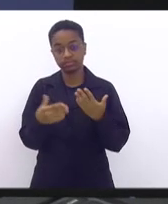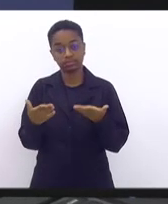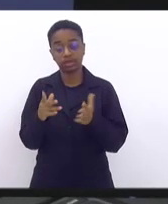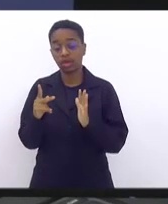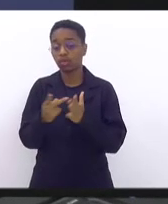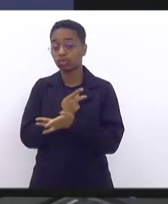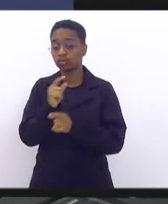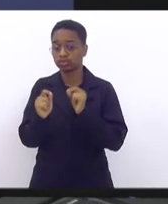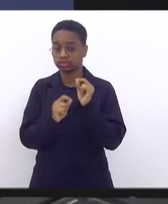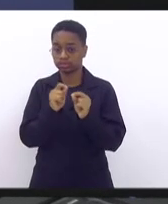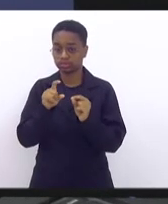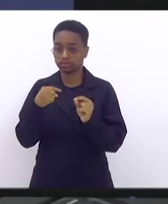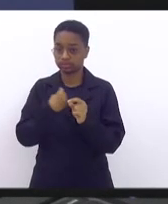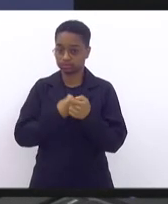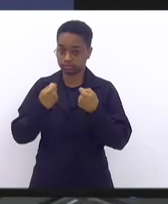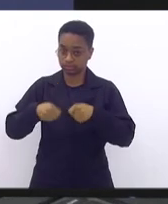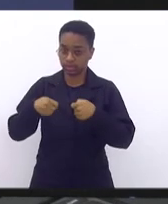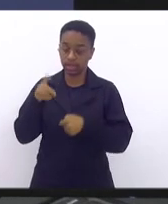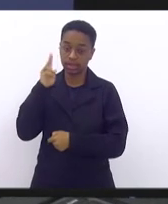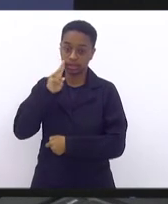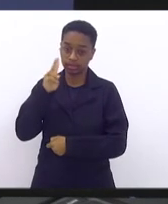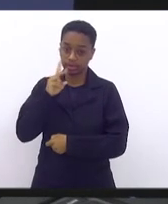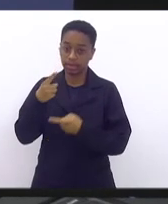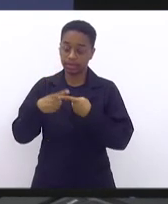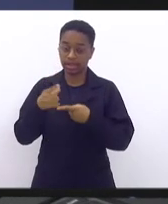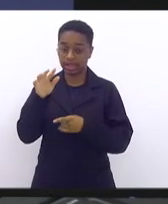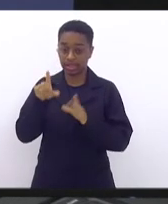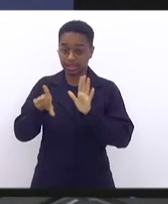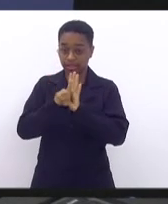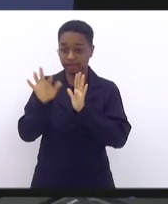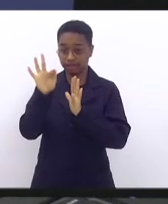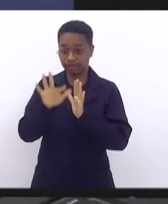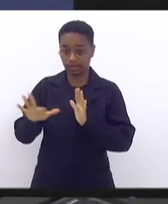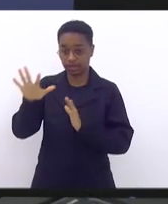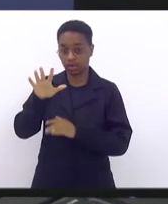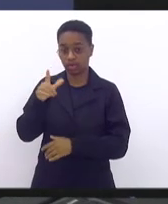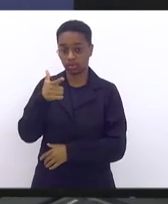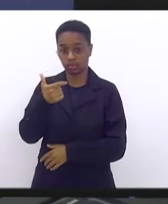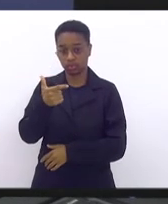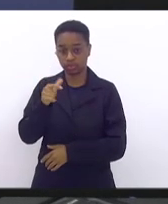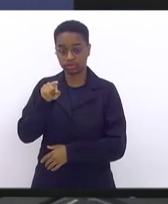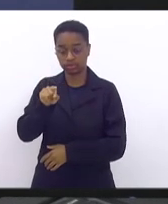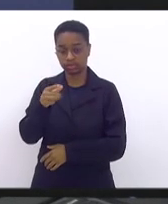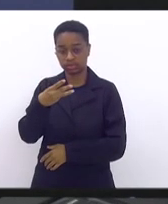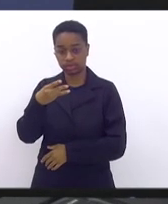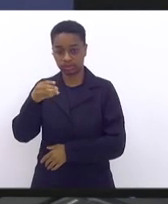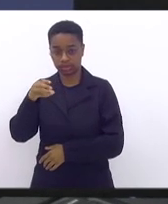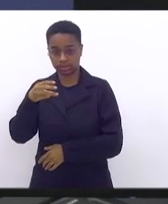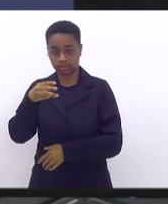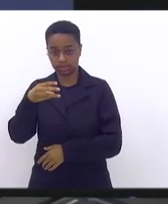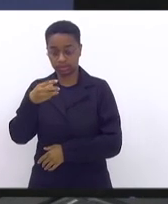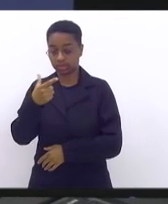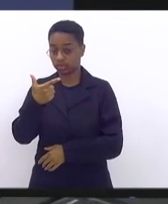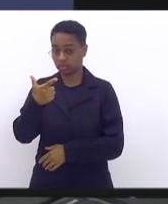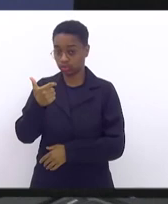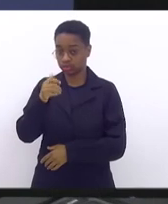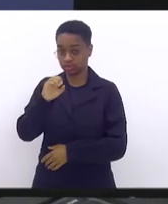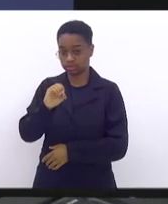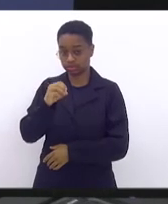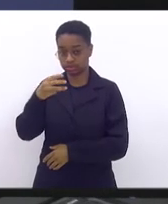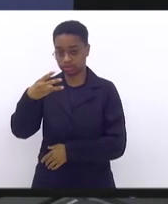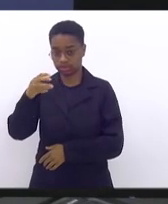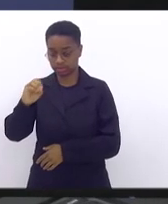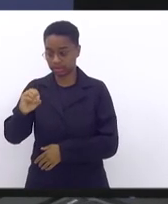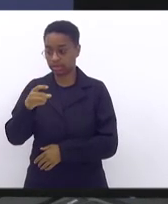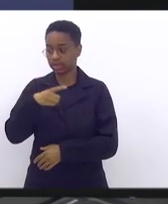tem que lembrar que, nos termos da Lei Federal 12.030, de 2009, peritos criminais e legistas são